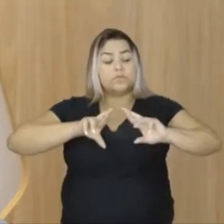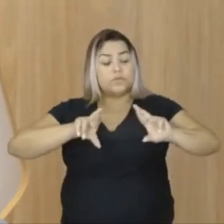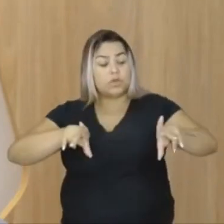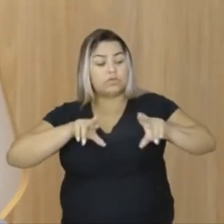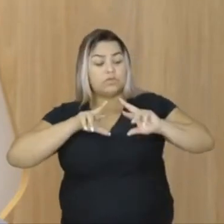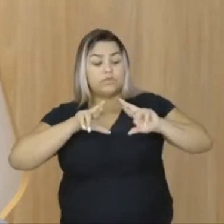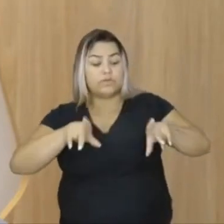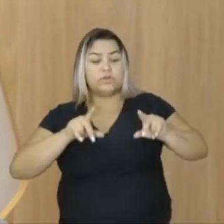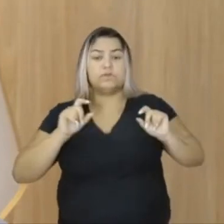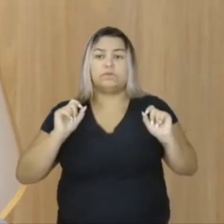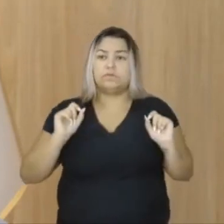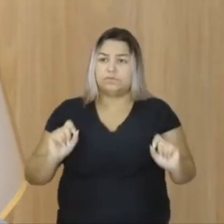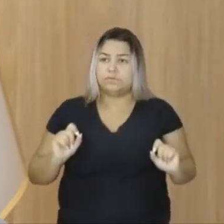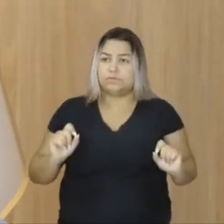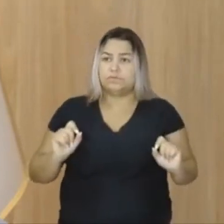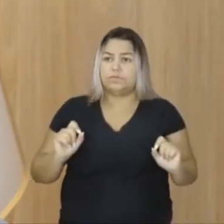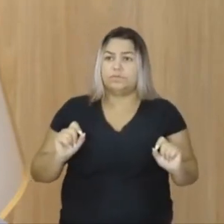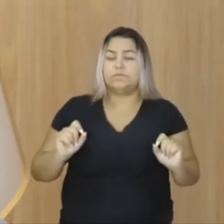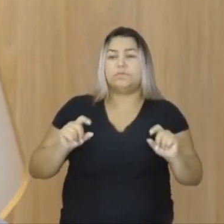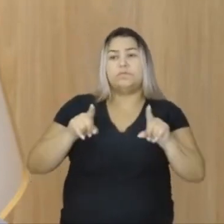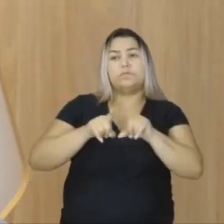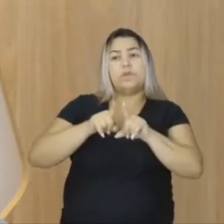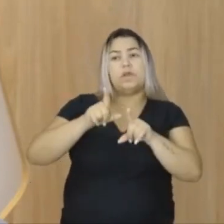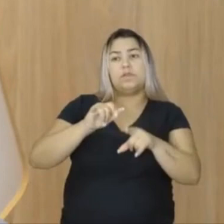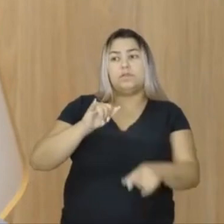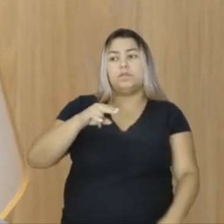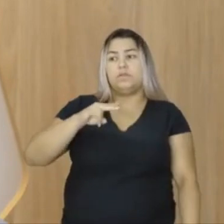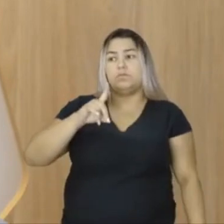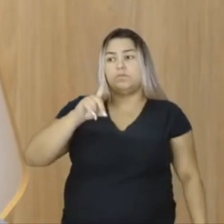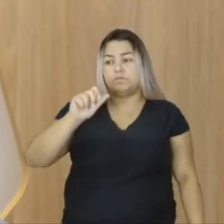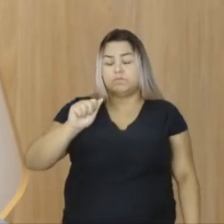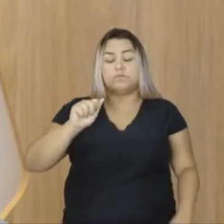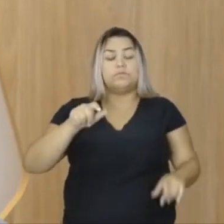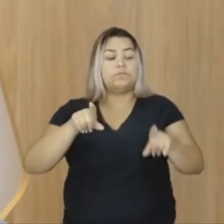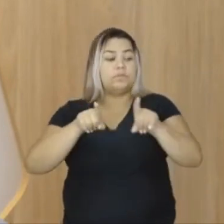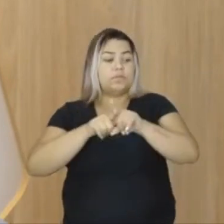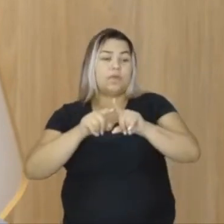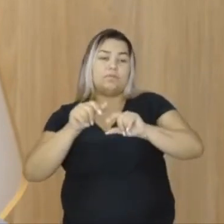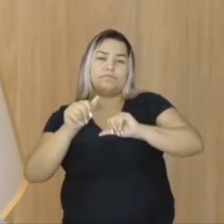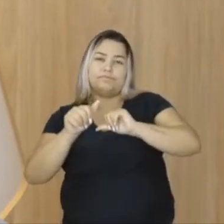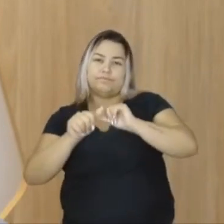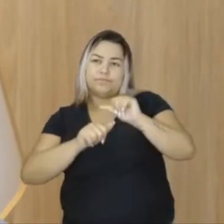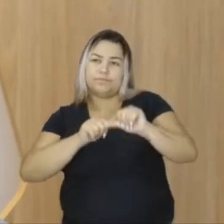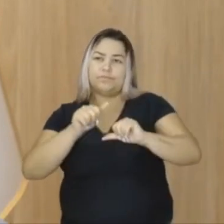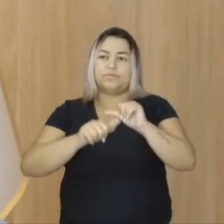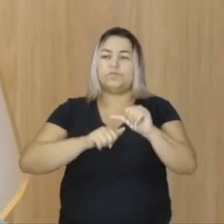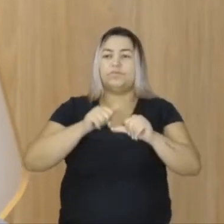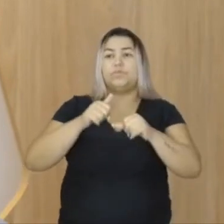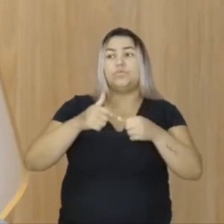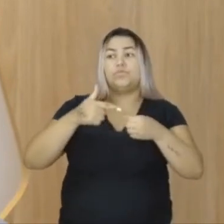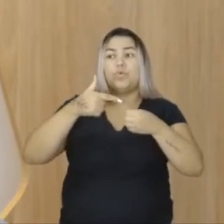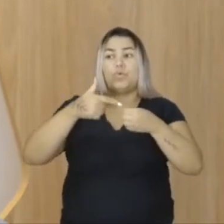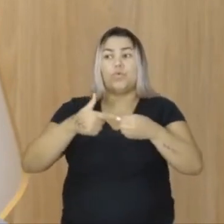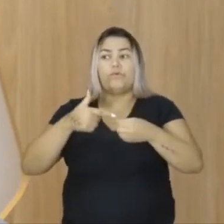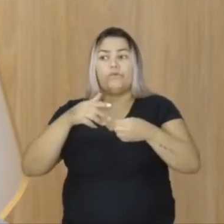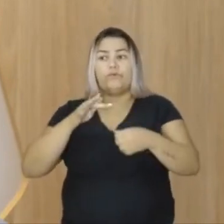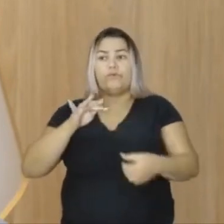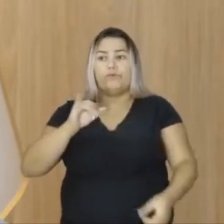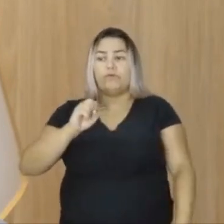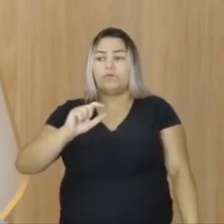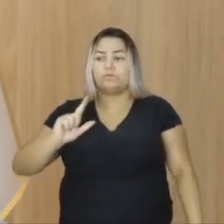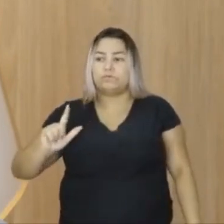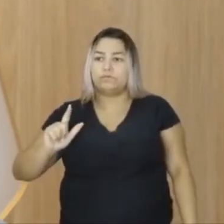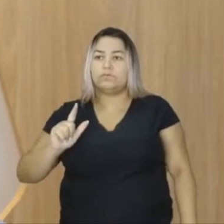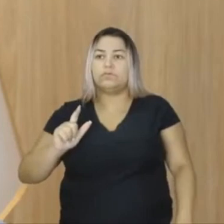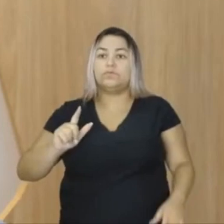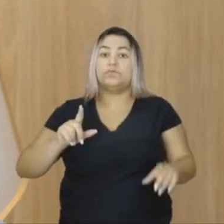diferenciação de alíquota tributária para a transição do combustível fóssil para o biocombustível. O Brasil